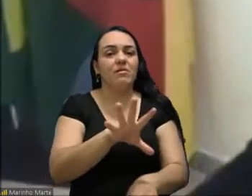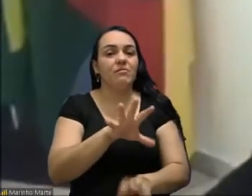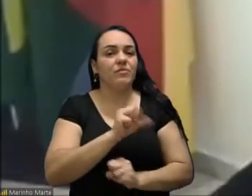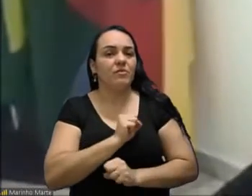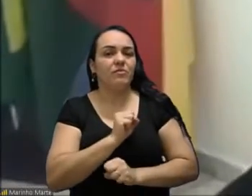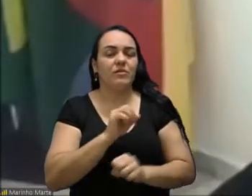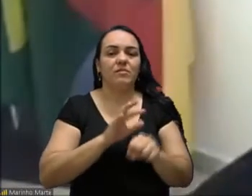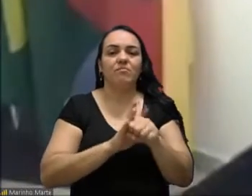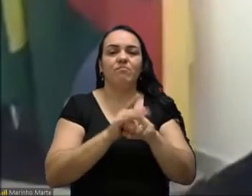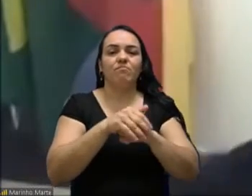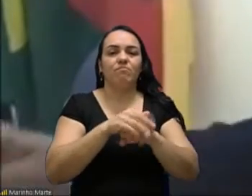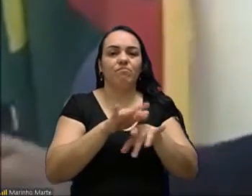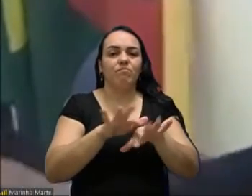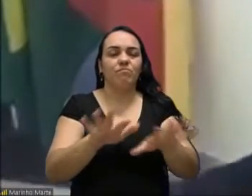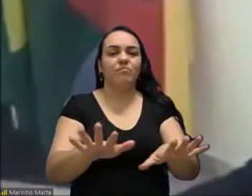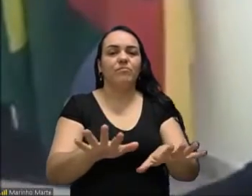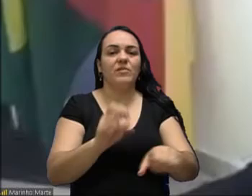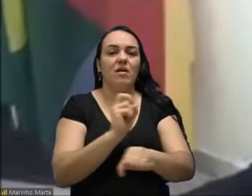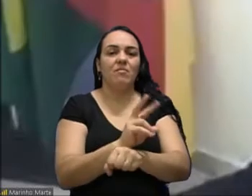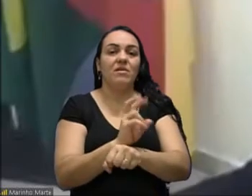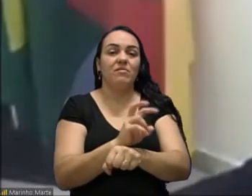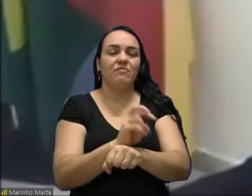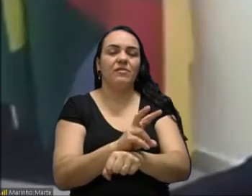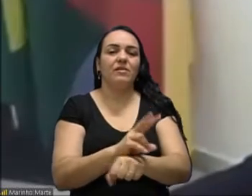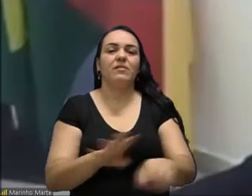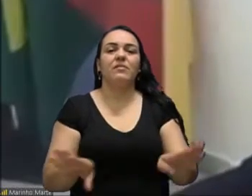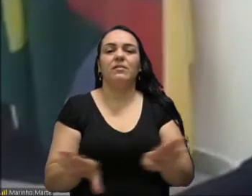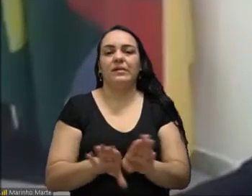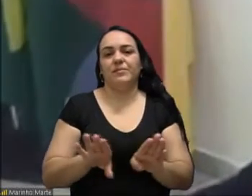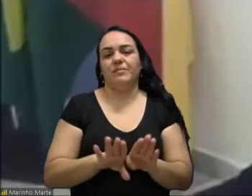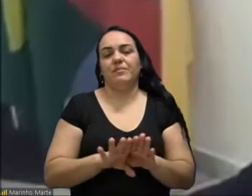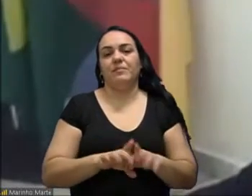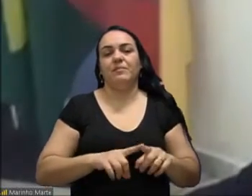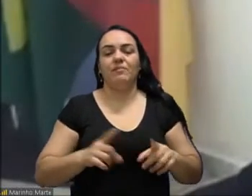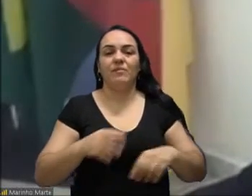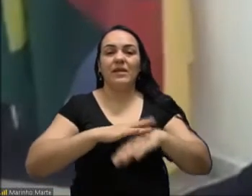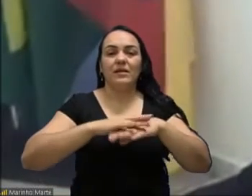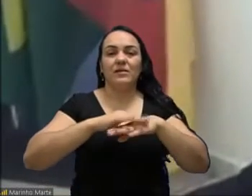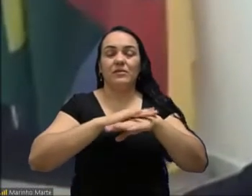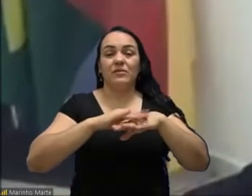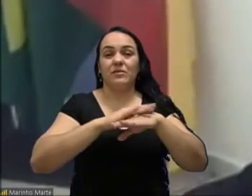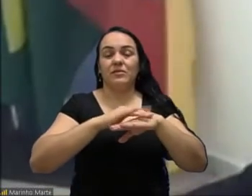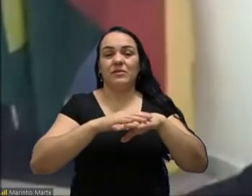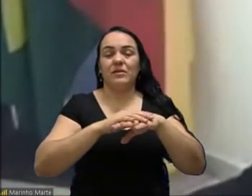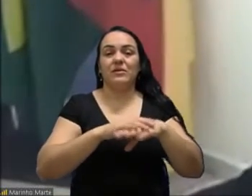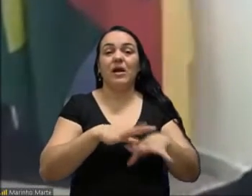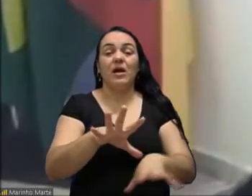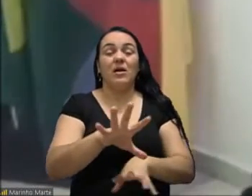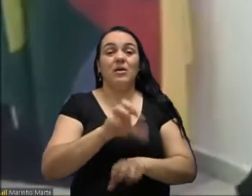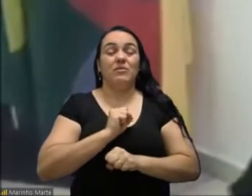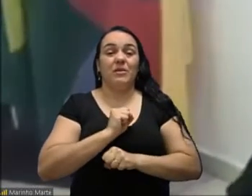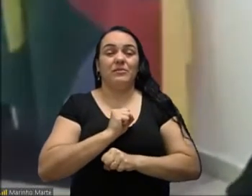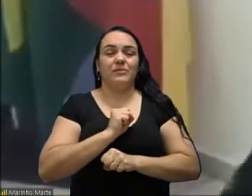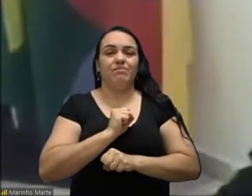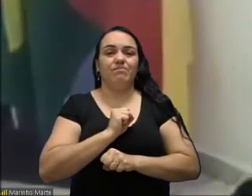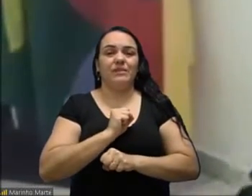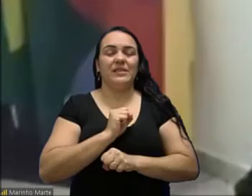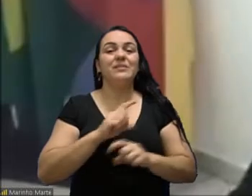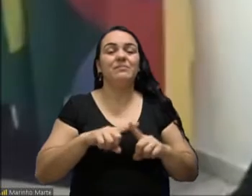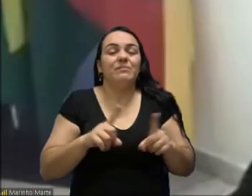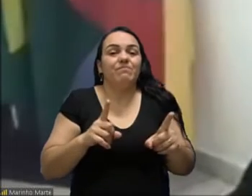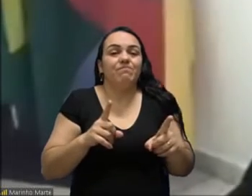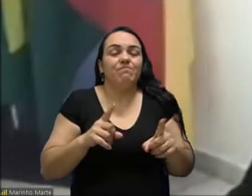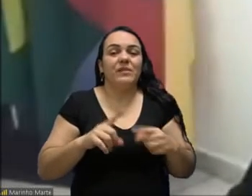no caso da covid porque aqui eles falam assim a doença proveniente de contaminação acidental do